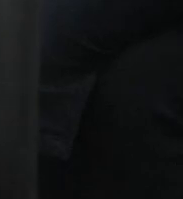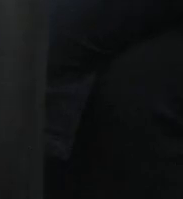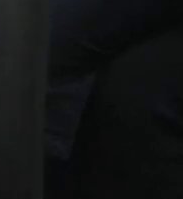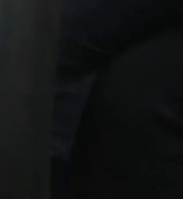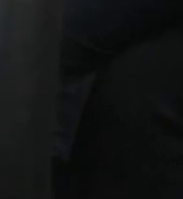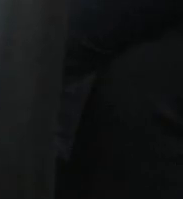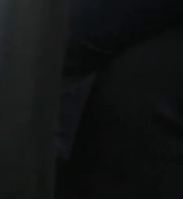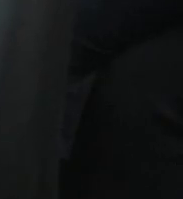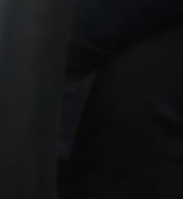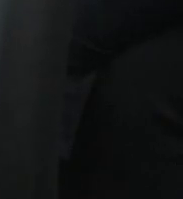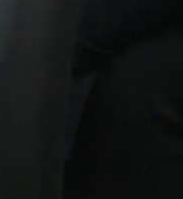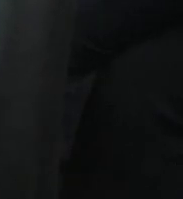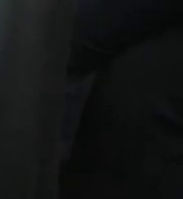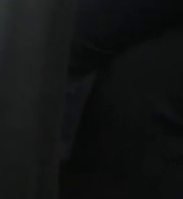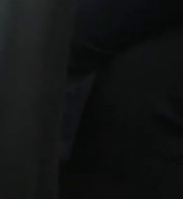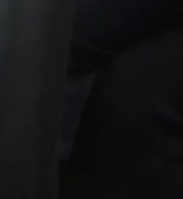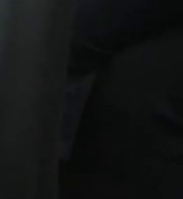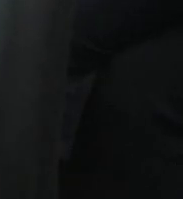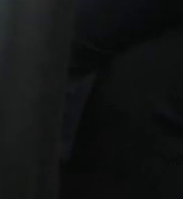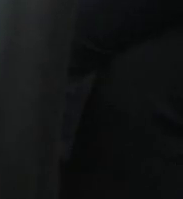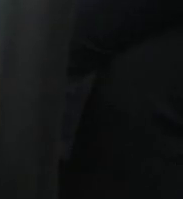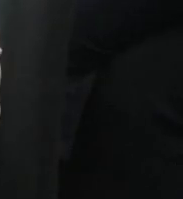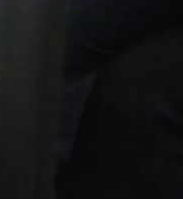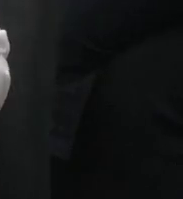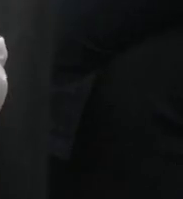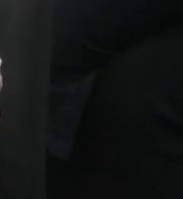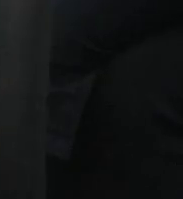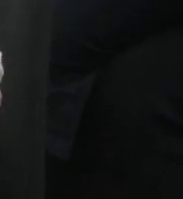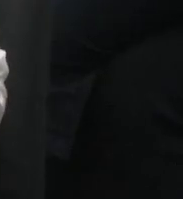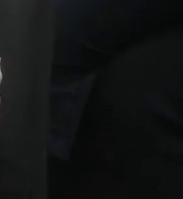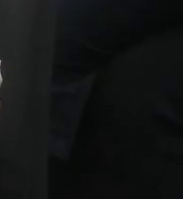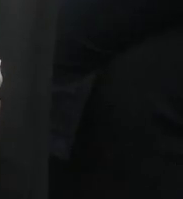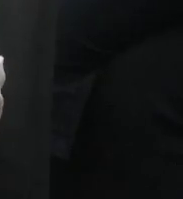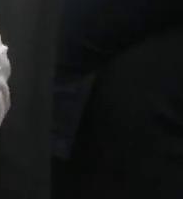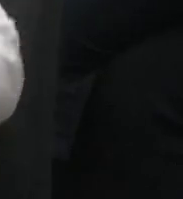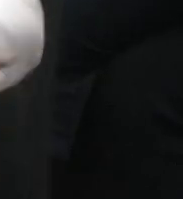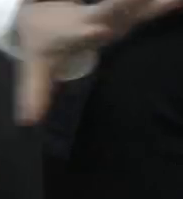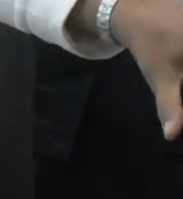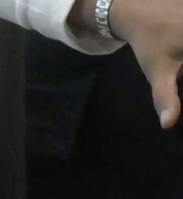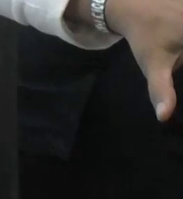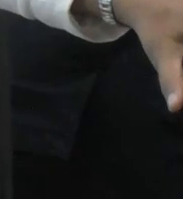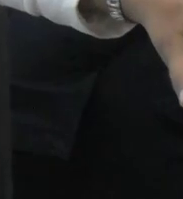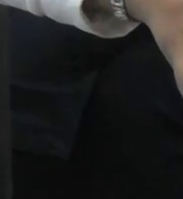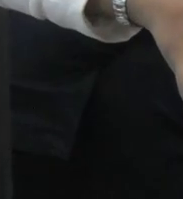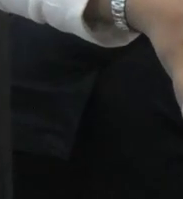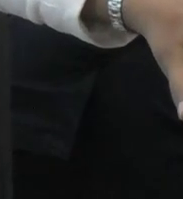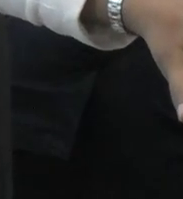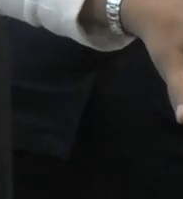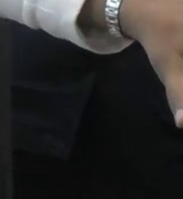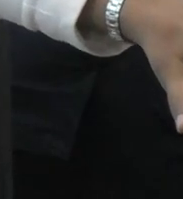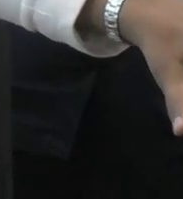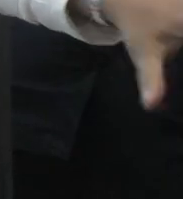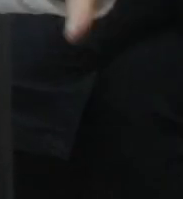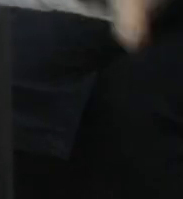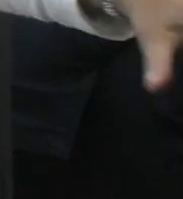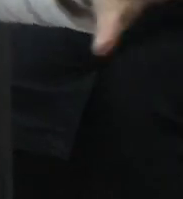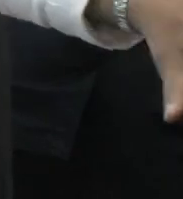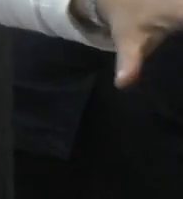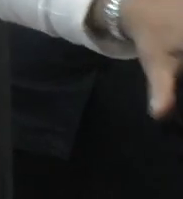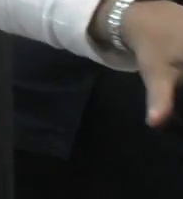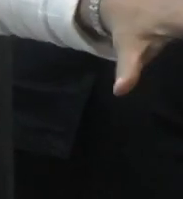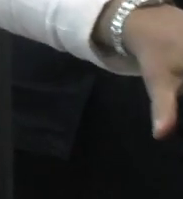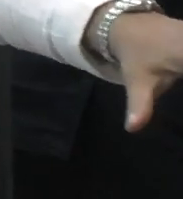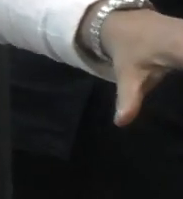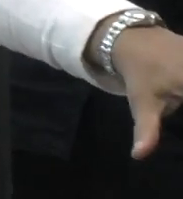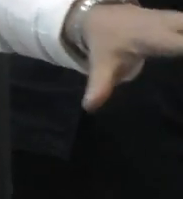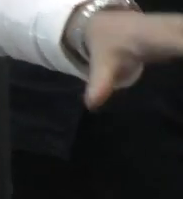que ser a responsabilização do Estado a gente não pode simplesmente achar que tudo que a gente ouviu aqui durante meses de tantas